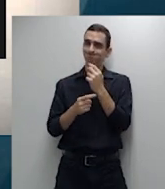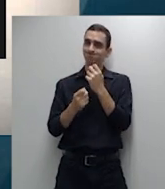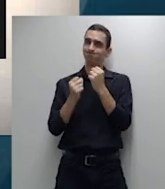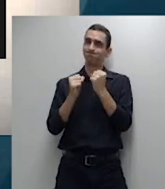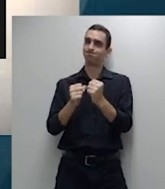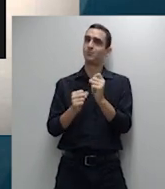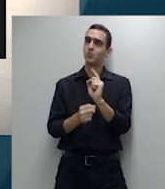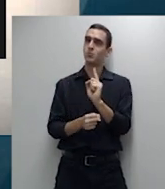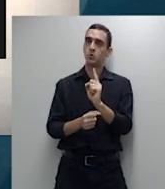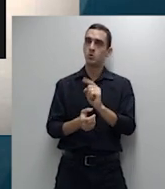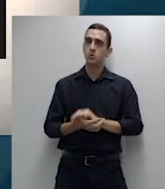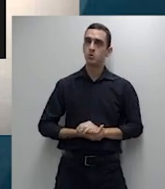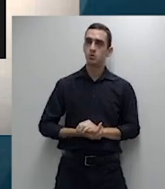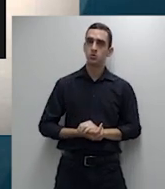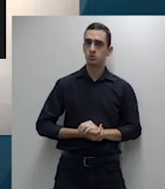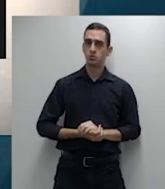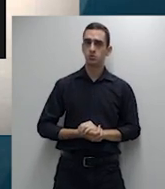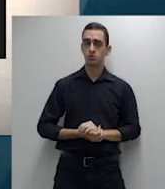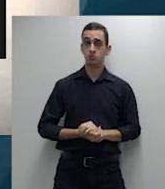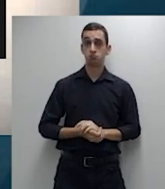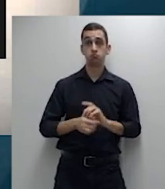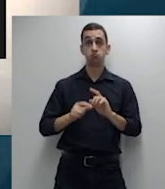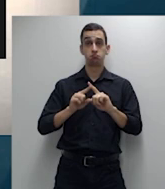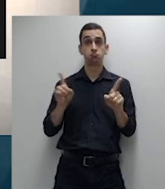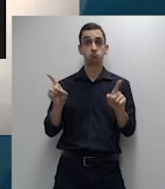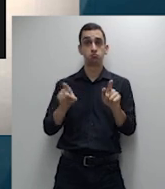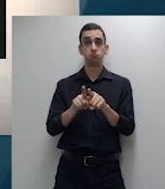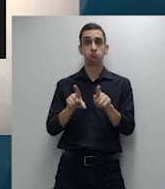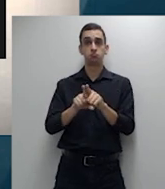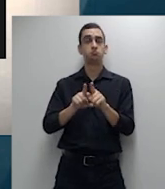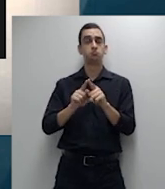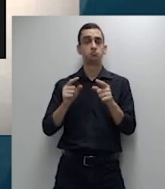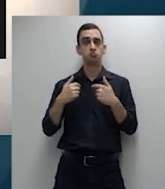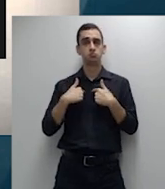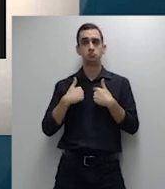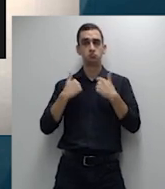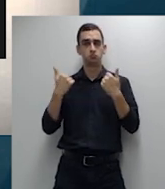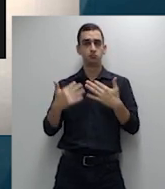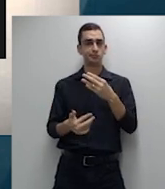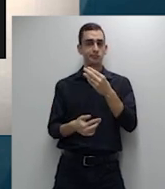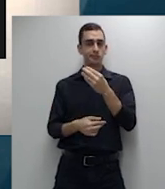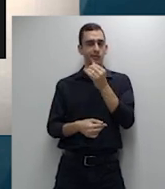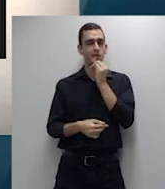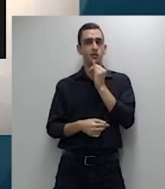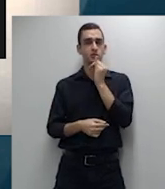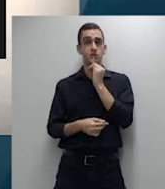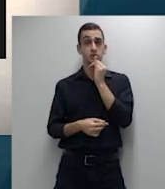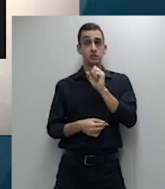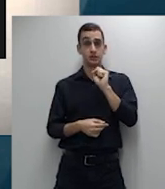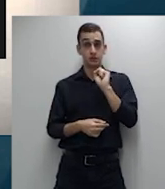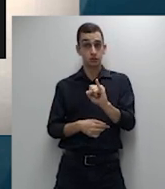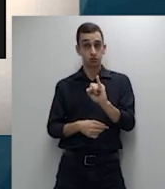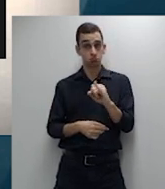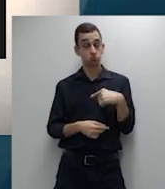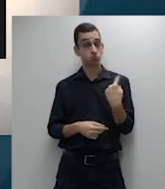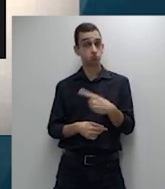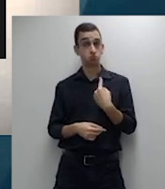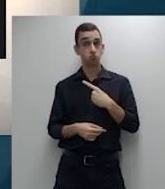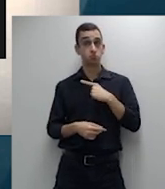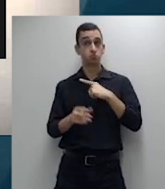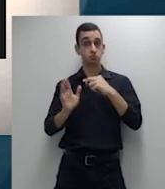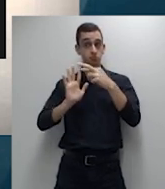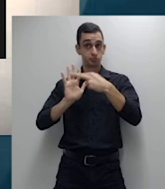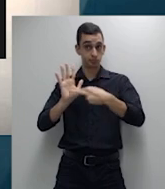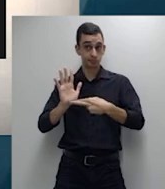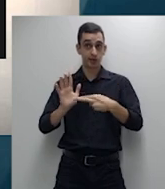mas vamos supor eu não vou me alongar tomar e nós nos a tivéssemos a resolução